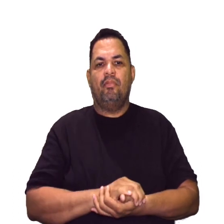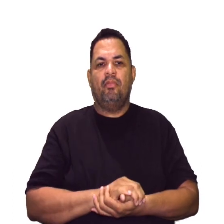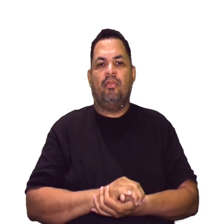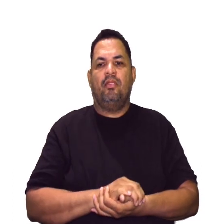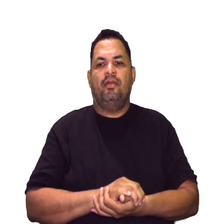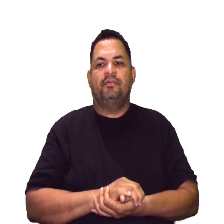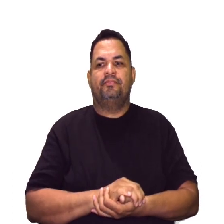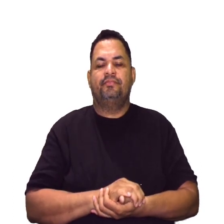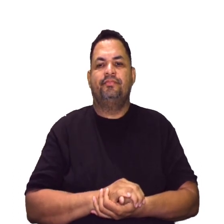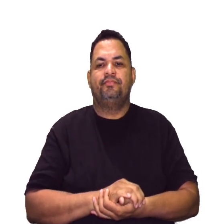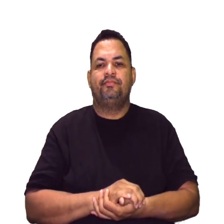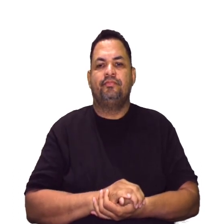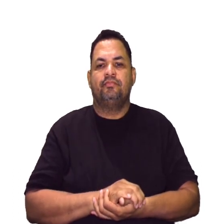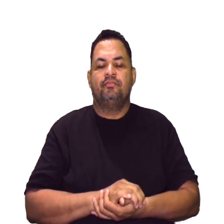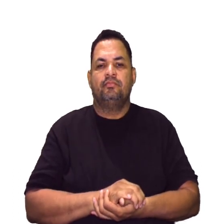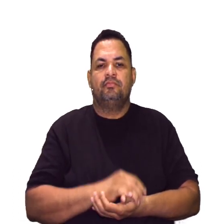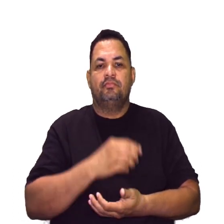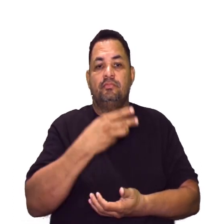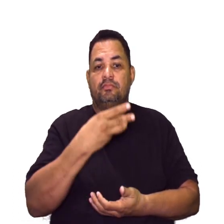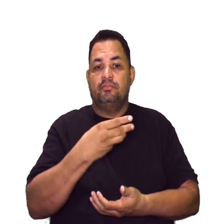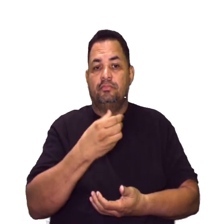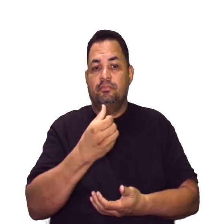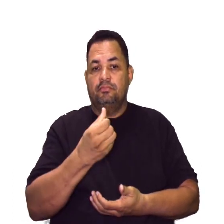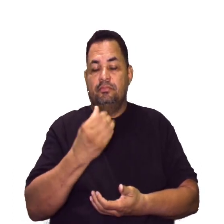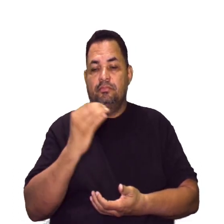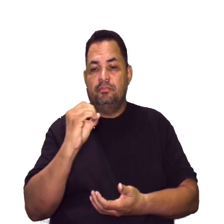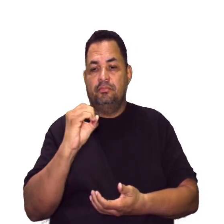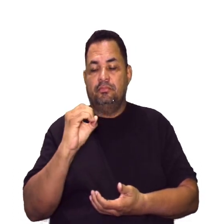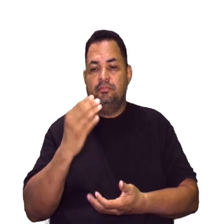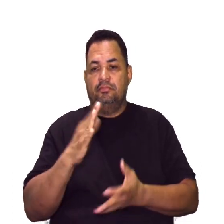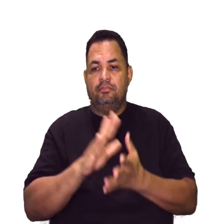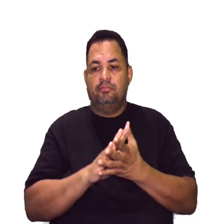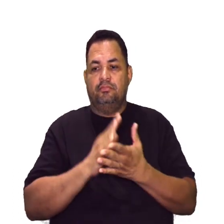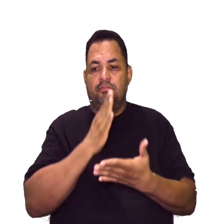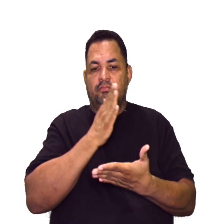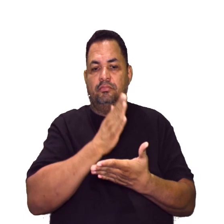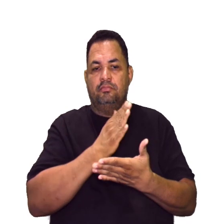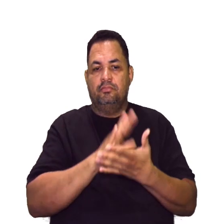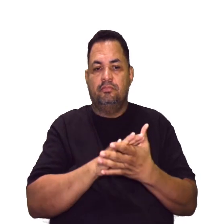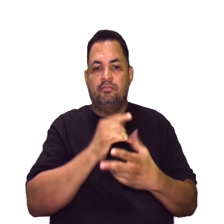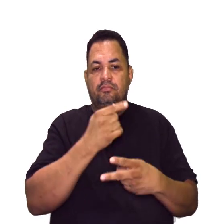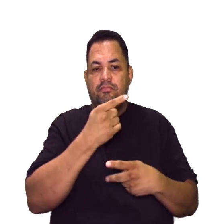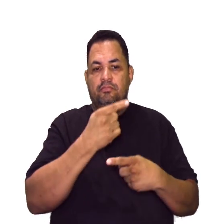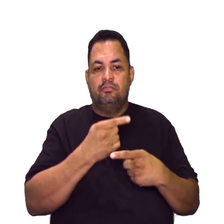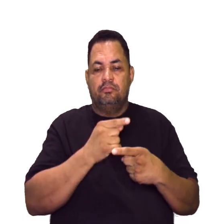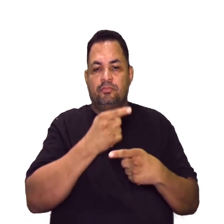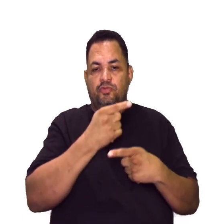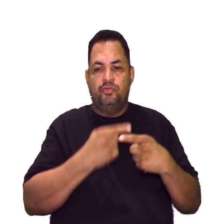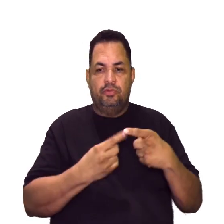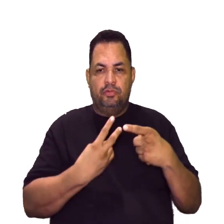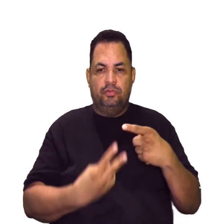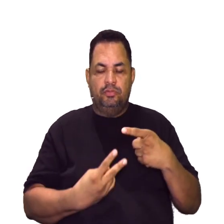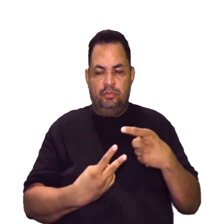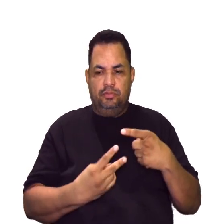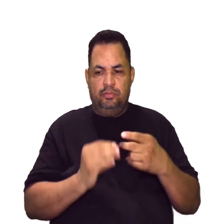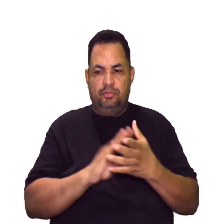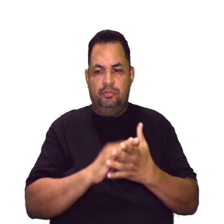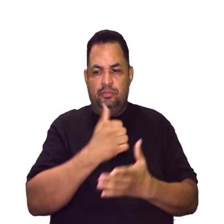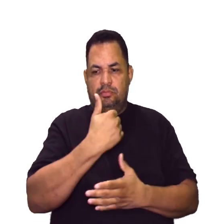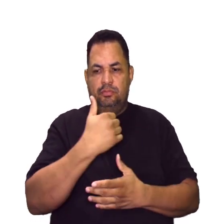linear, então é como se os 360 graus fosse dividido por 2, caracterizando